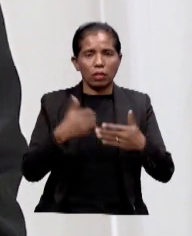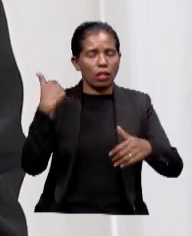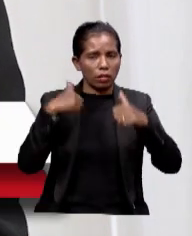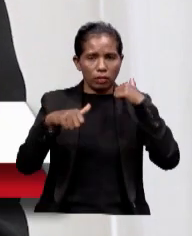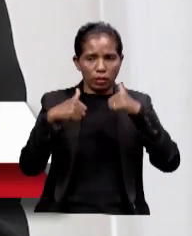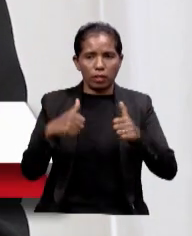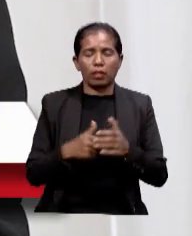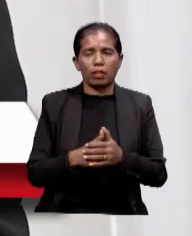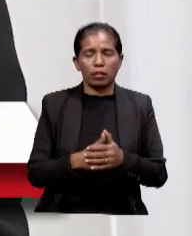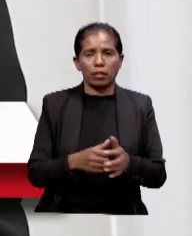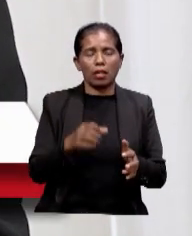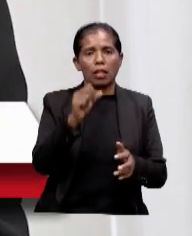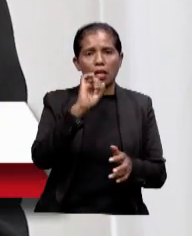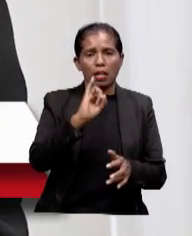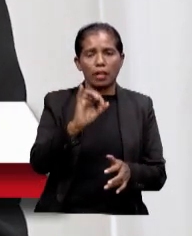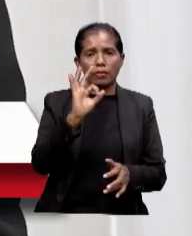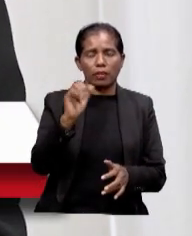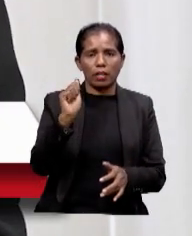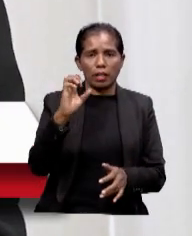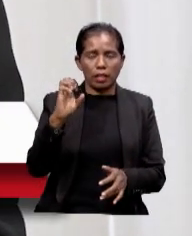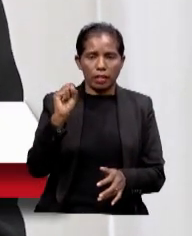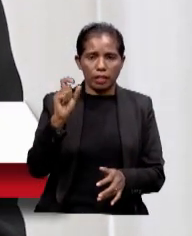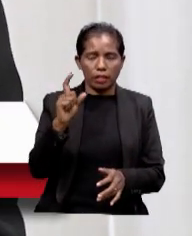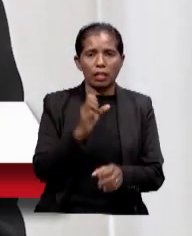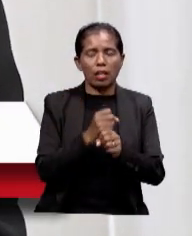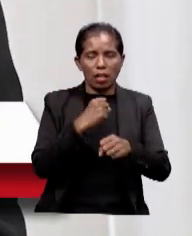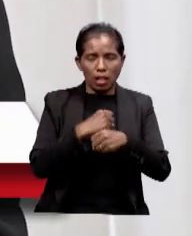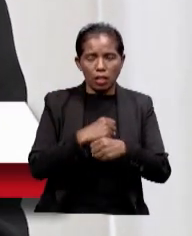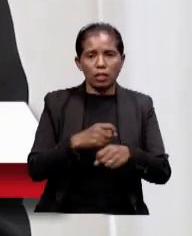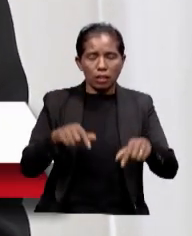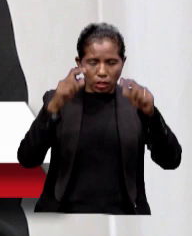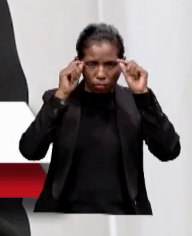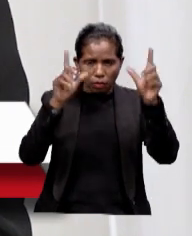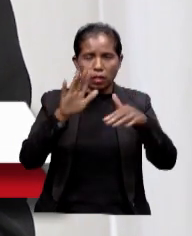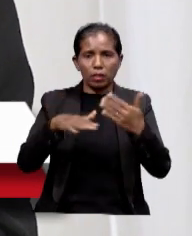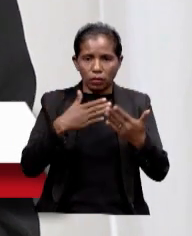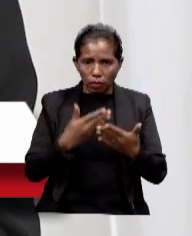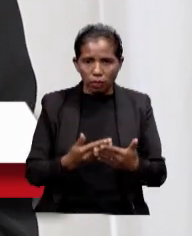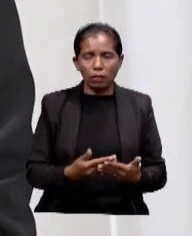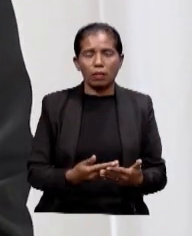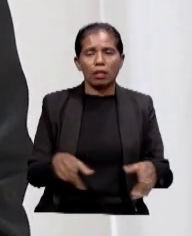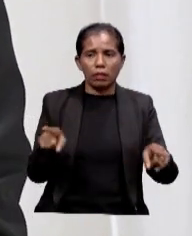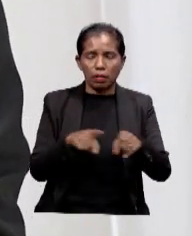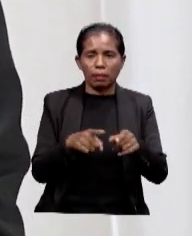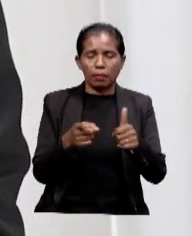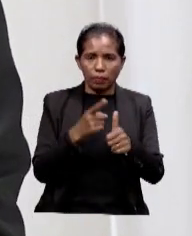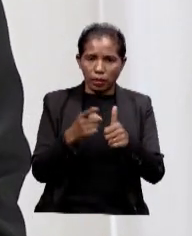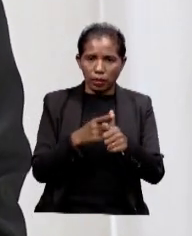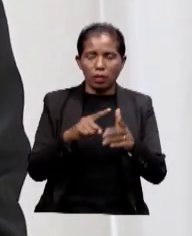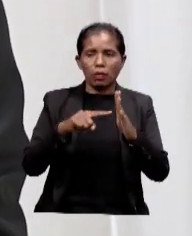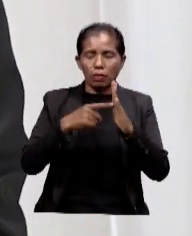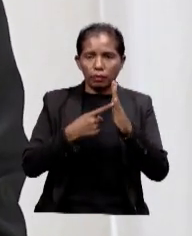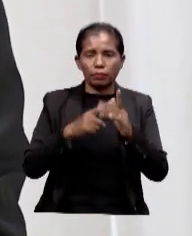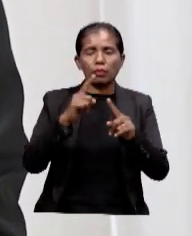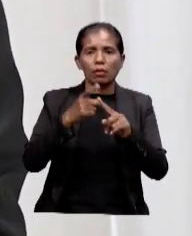nível a IFES Halau e a território de Timor-Leste, Macanesa. Primeiro, a rua de